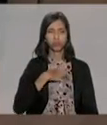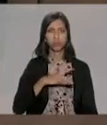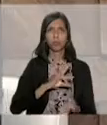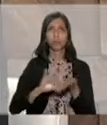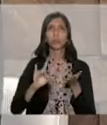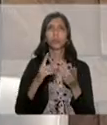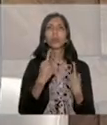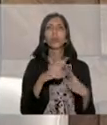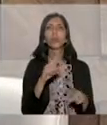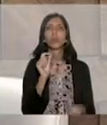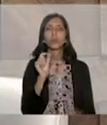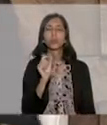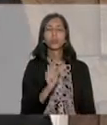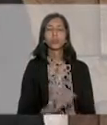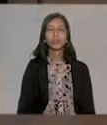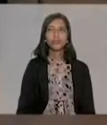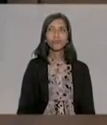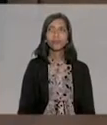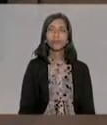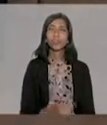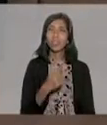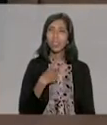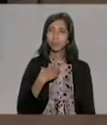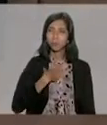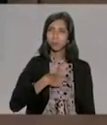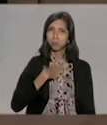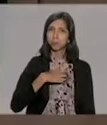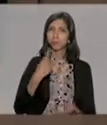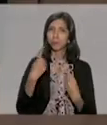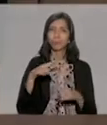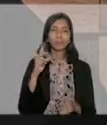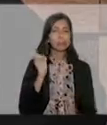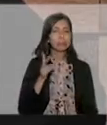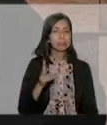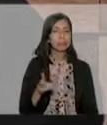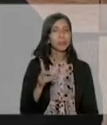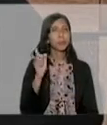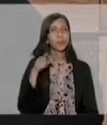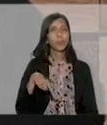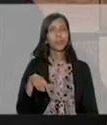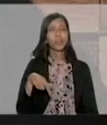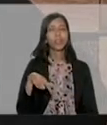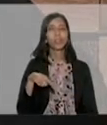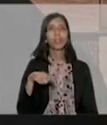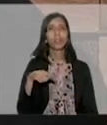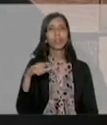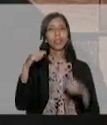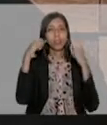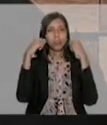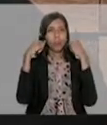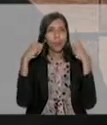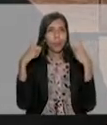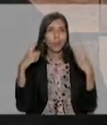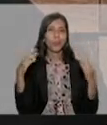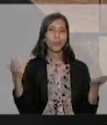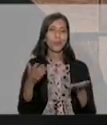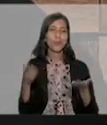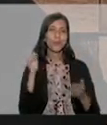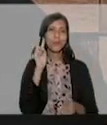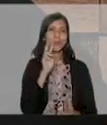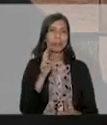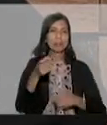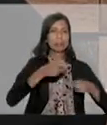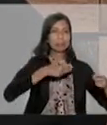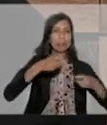sua indignação vai para quê ou vai para quem? A minha indignação sempre será para essa violência que